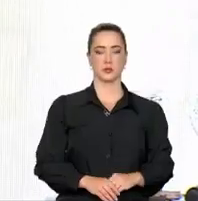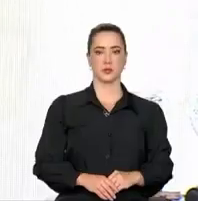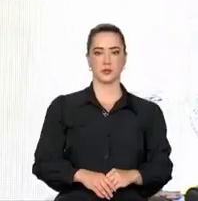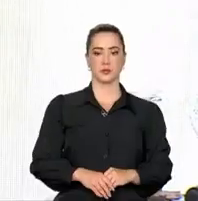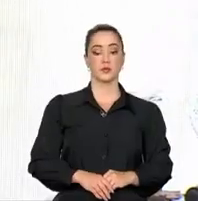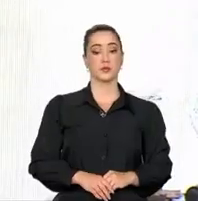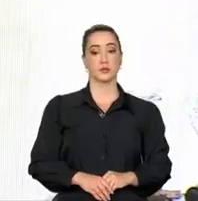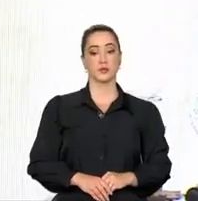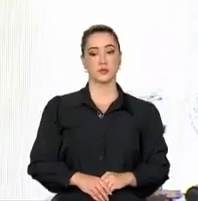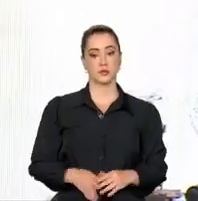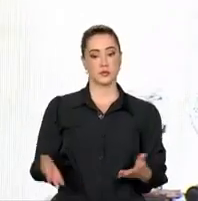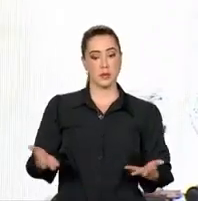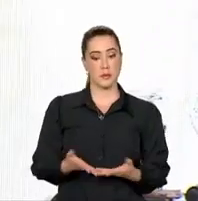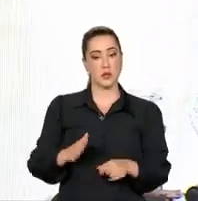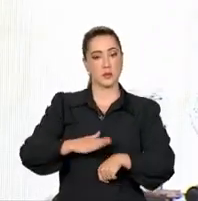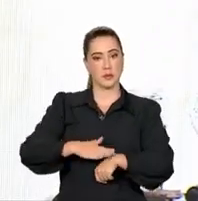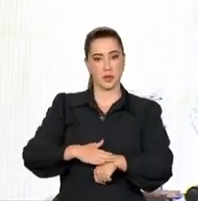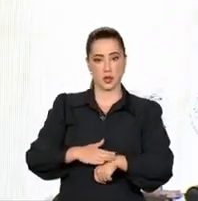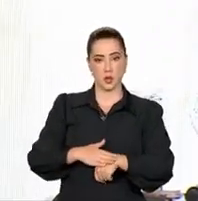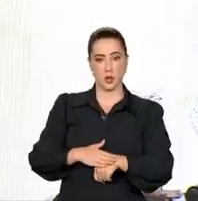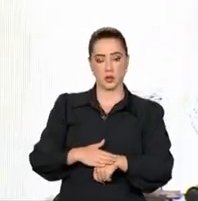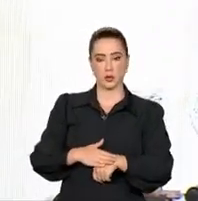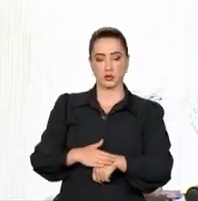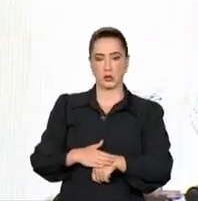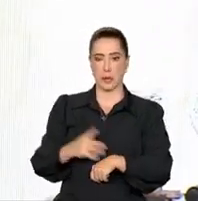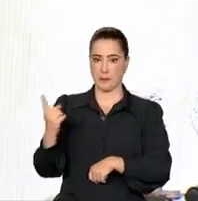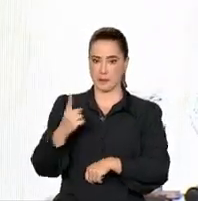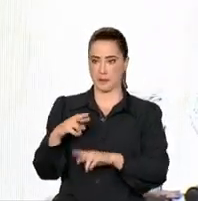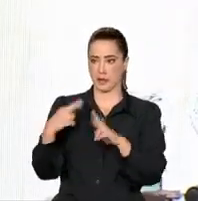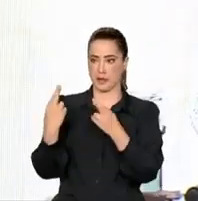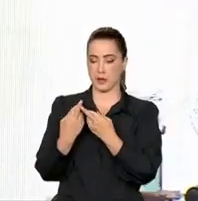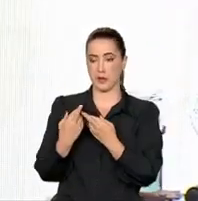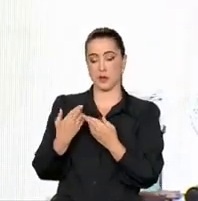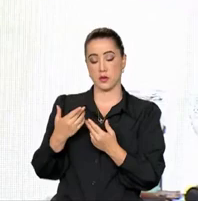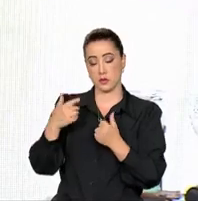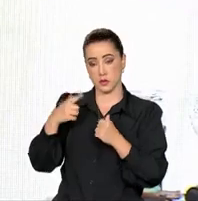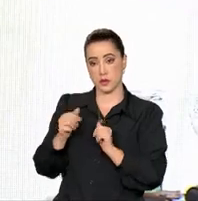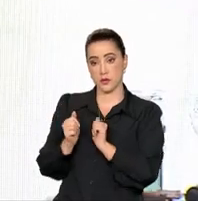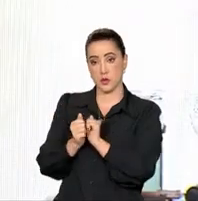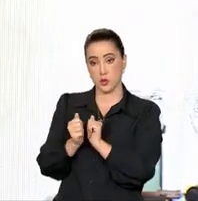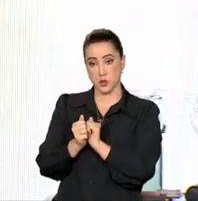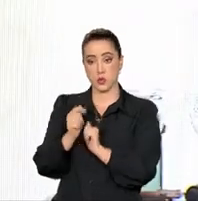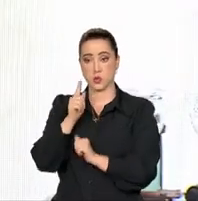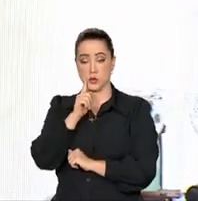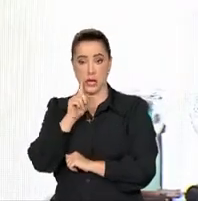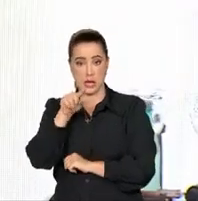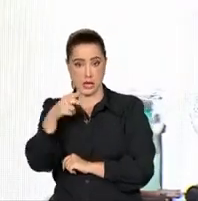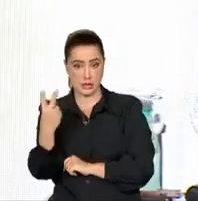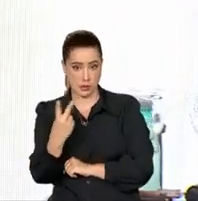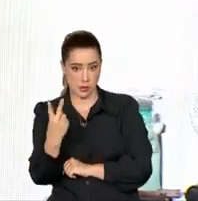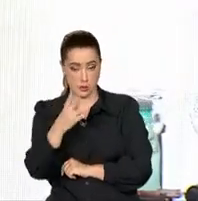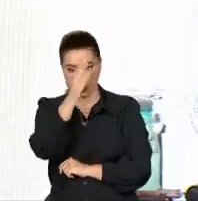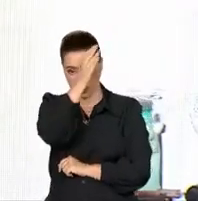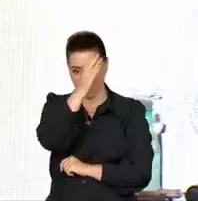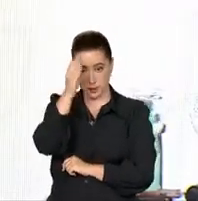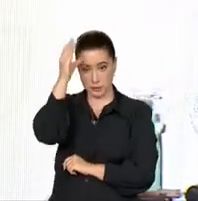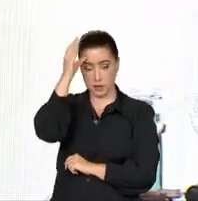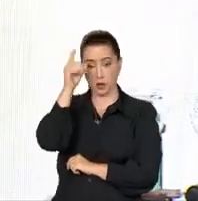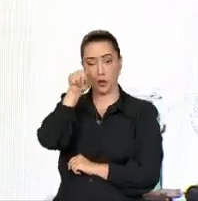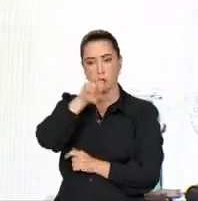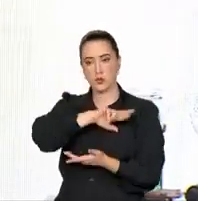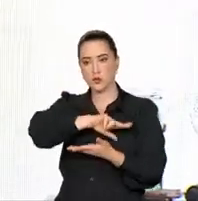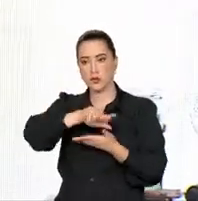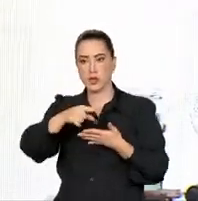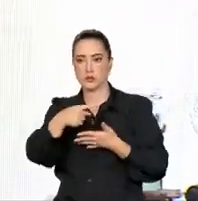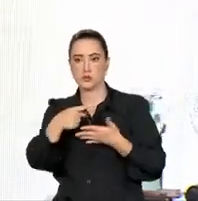A primeira reunião que eu fiz, minto, a primeira não, a segunda, a primeira foi com a Anísia sobre saúde, a segunda foi com o ministro Camilo, para falar sobre